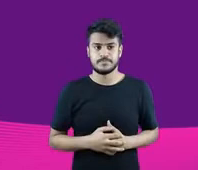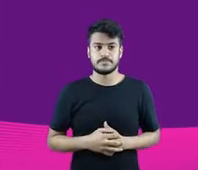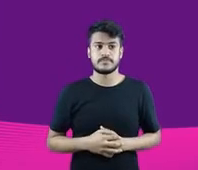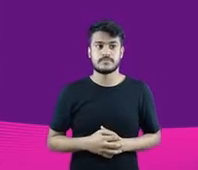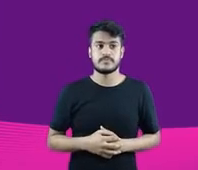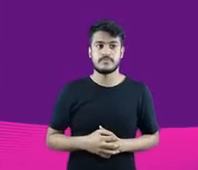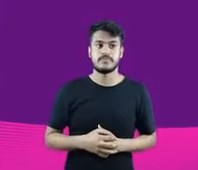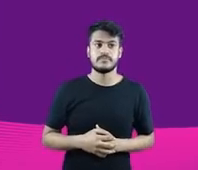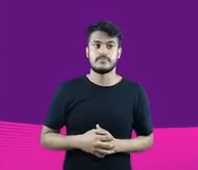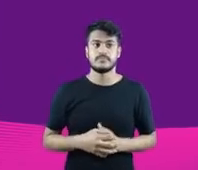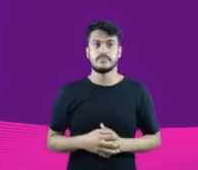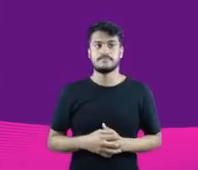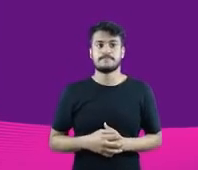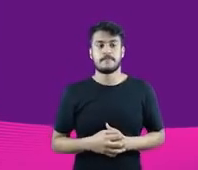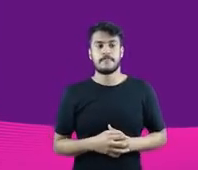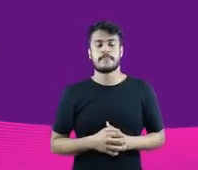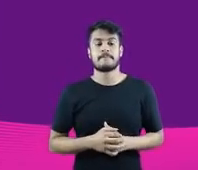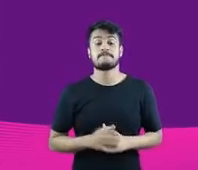mesmo,